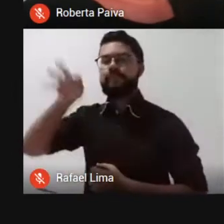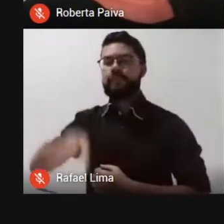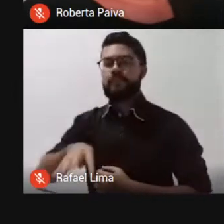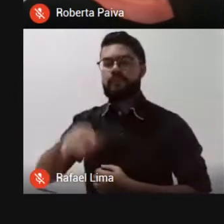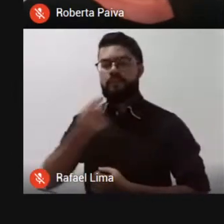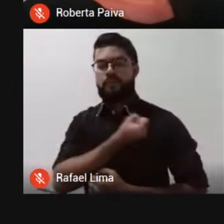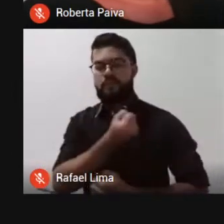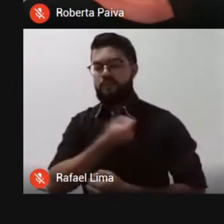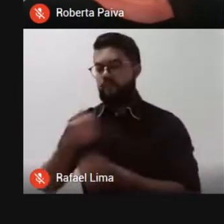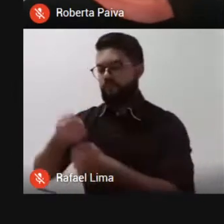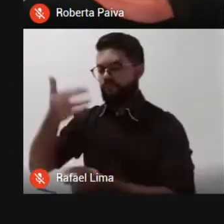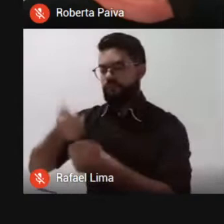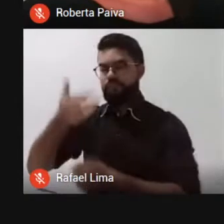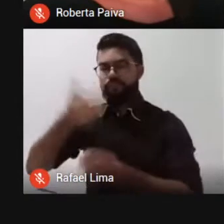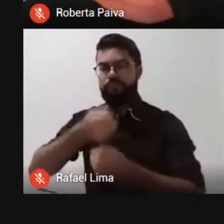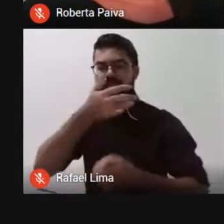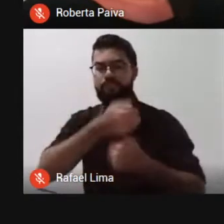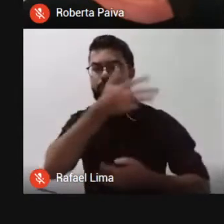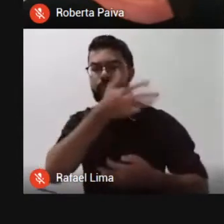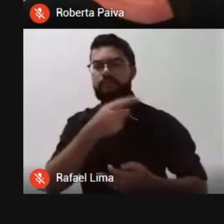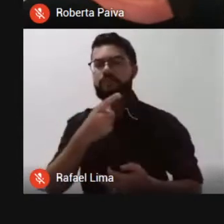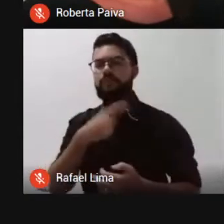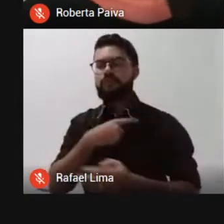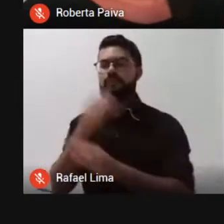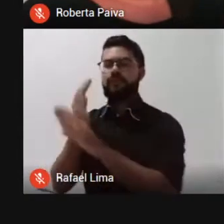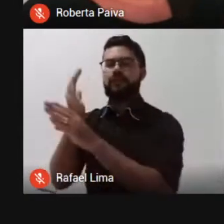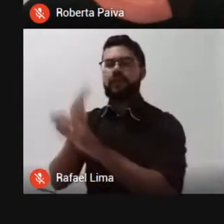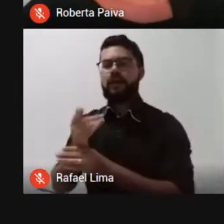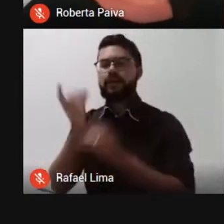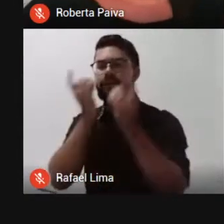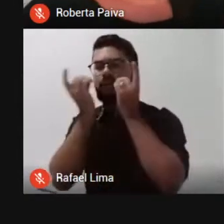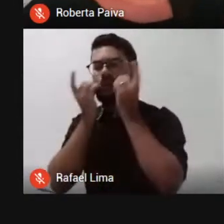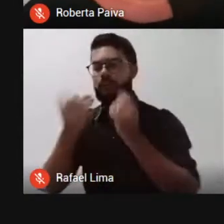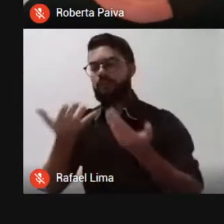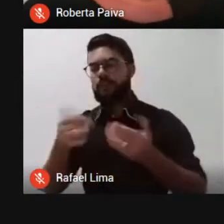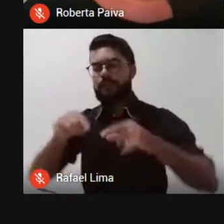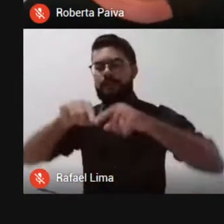resultados, né, de extração de dados de terreno, da área do terreno,